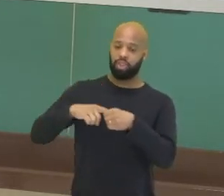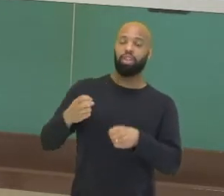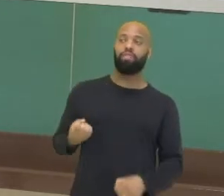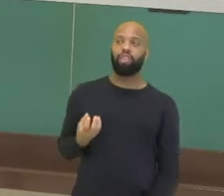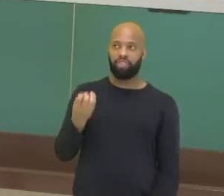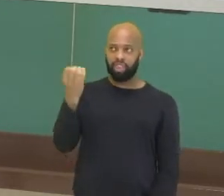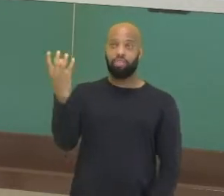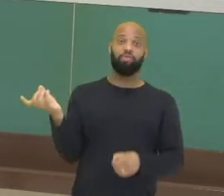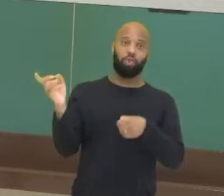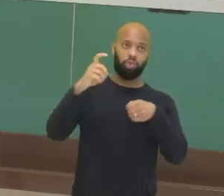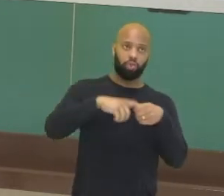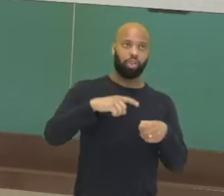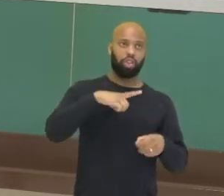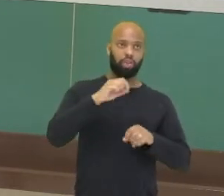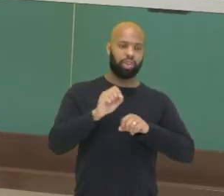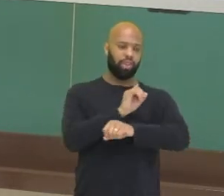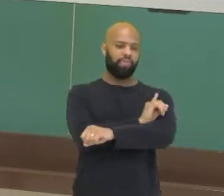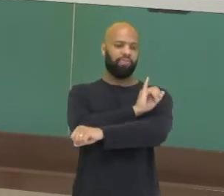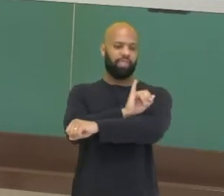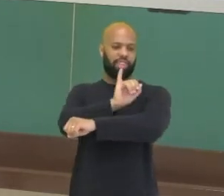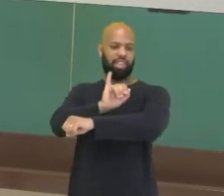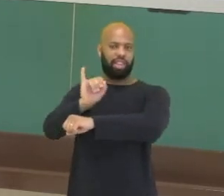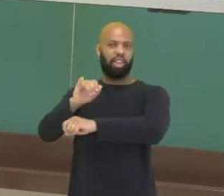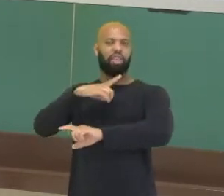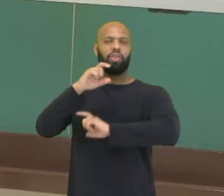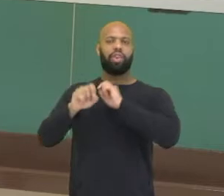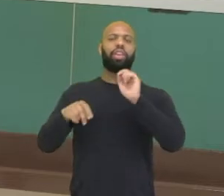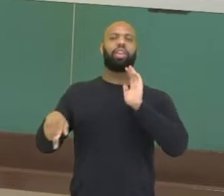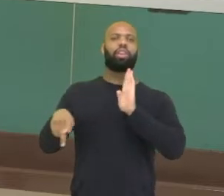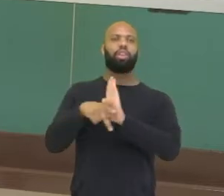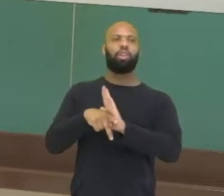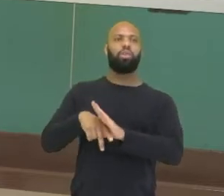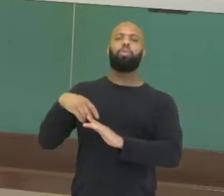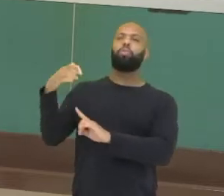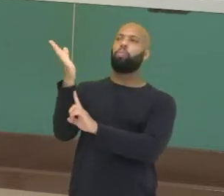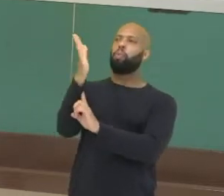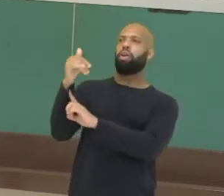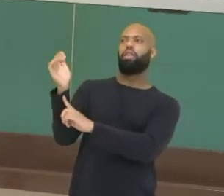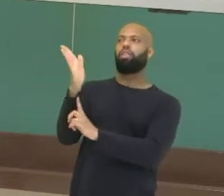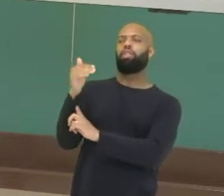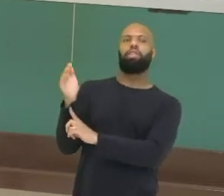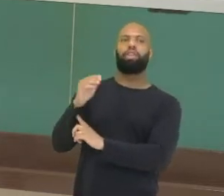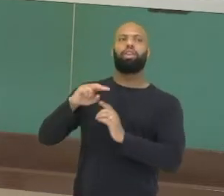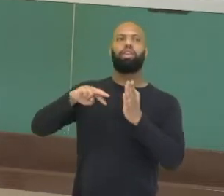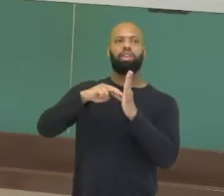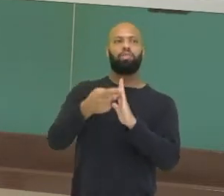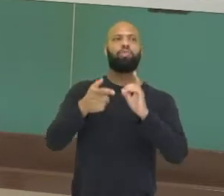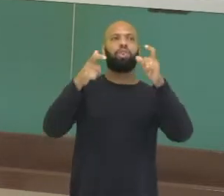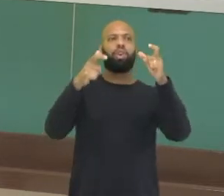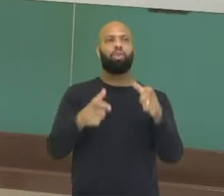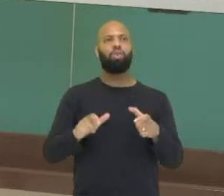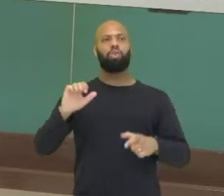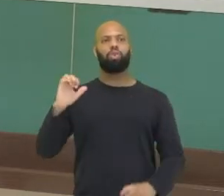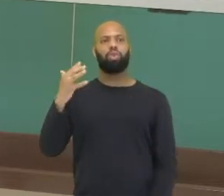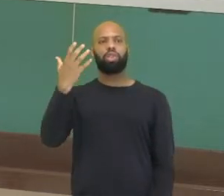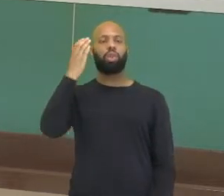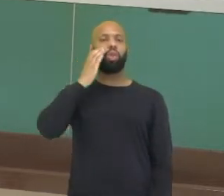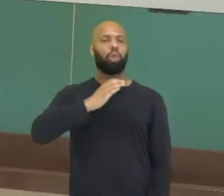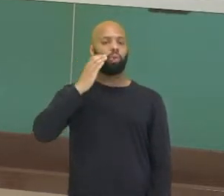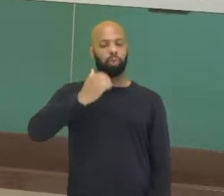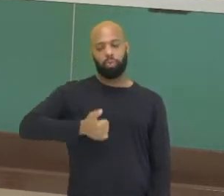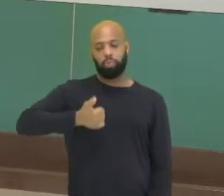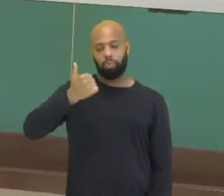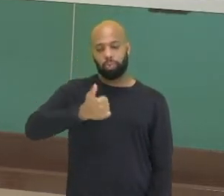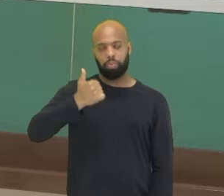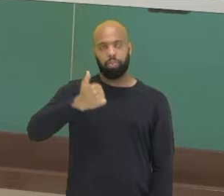às margens do Ipiranga, né? A gente tem essa bandeira do Brasil indicando o local aonde Dom Pedro I,